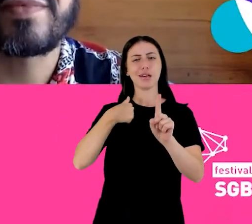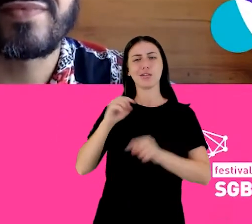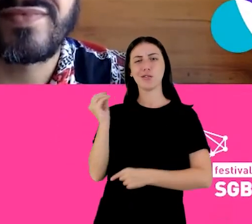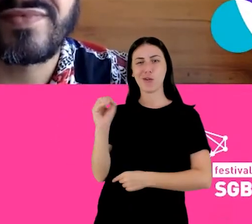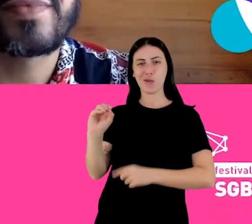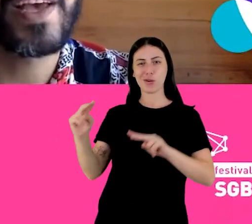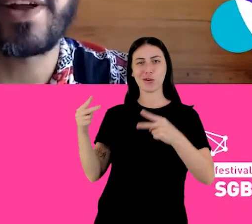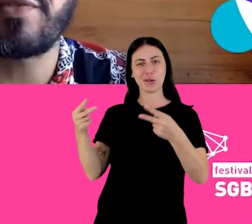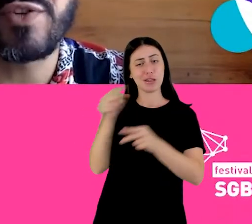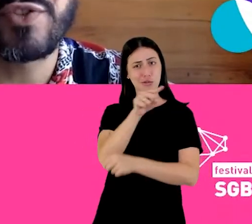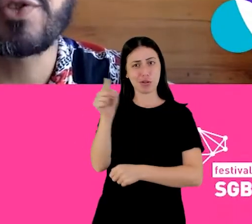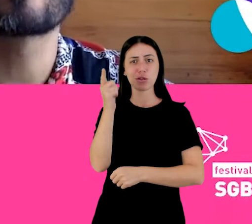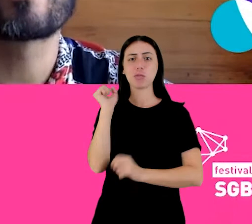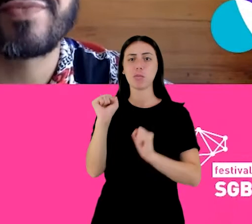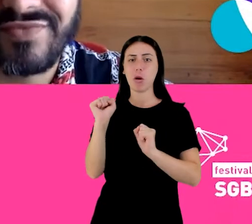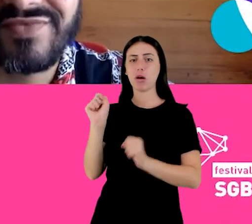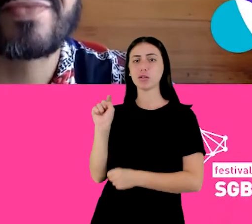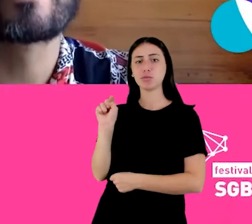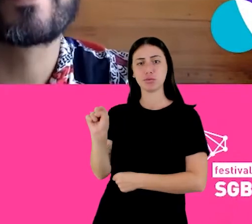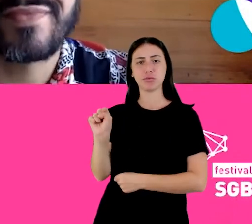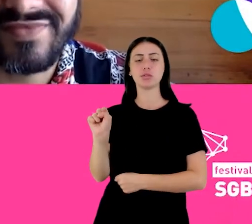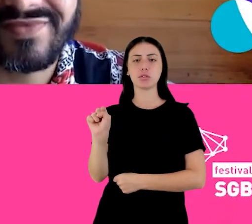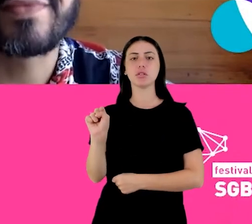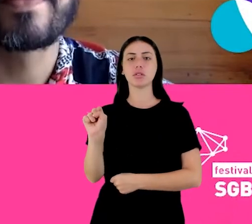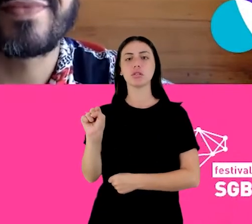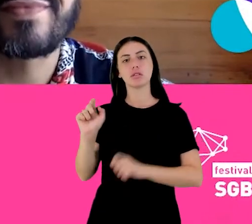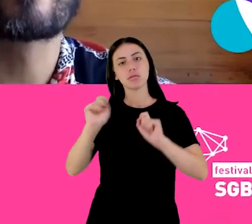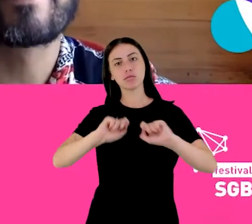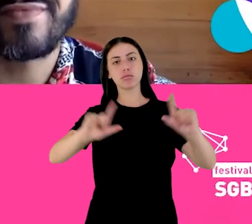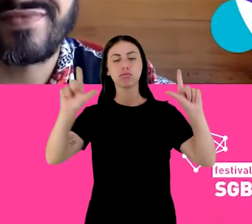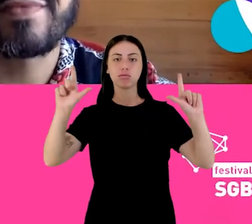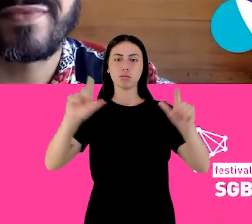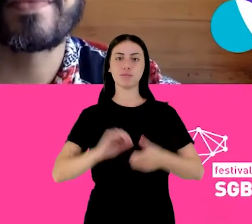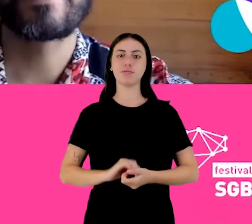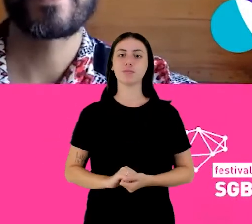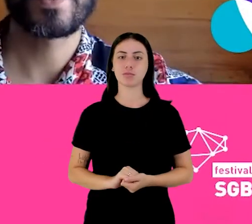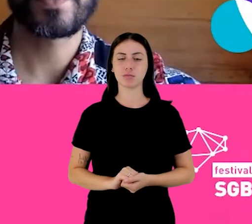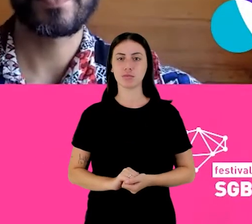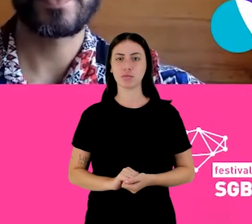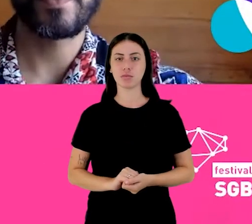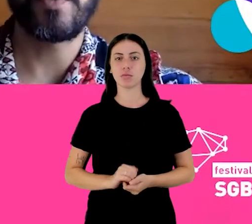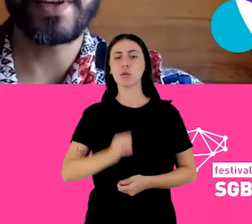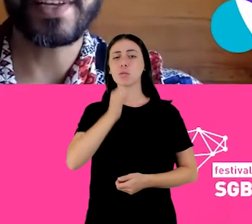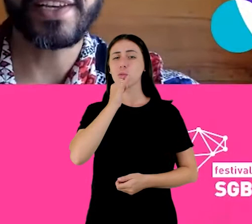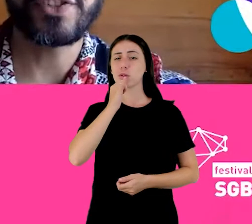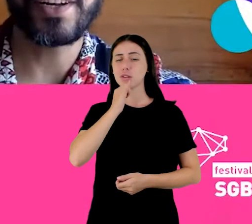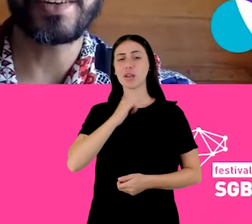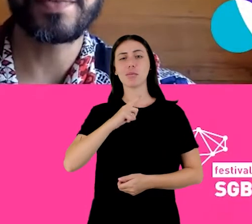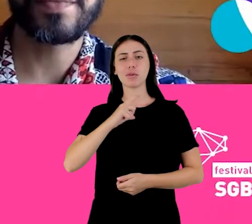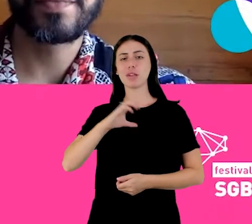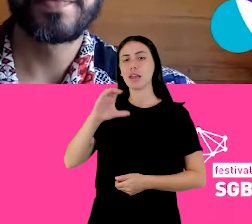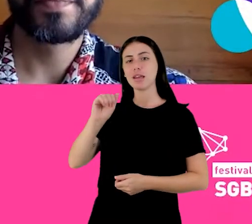Impact Guide, que é maravilhoso. Que é maravilhoso e que a gente vai colocar aqui para vocês, porque ele é um código aberto, aonde